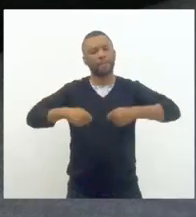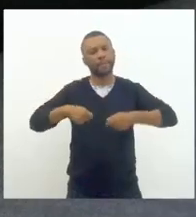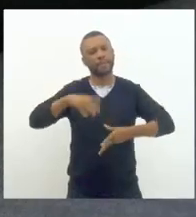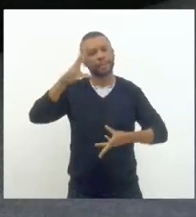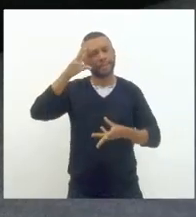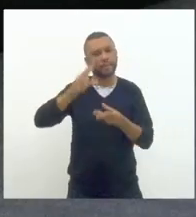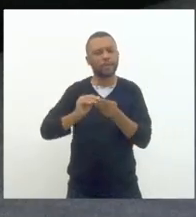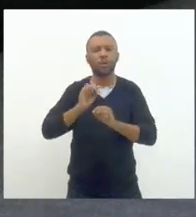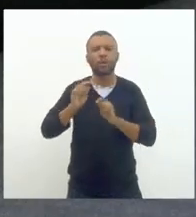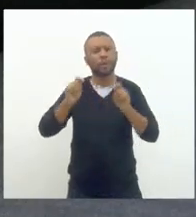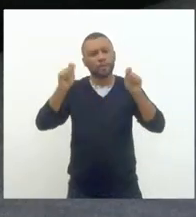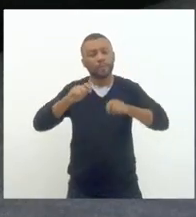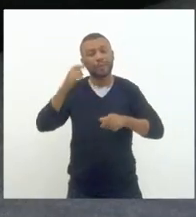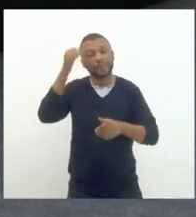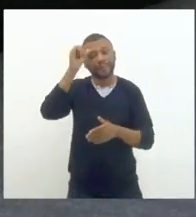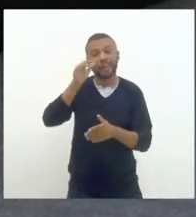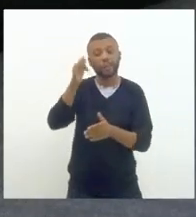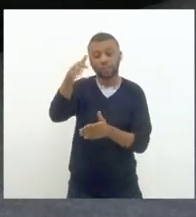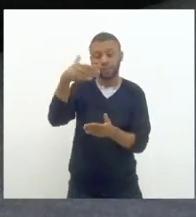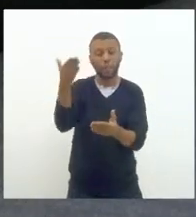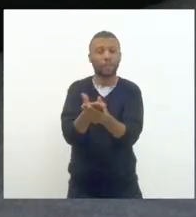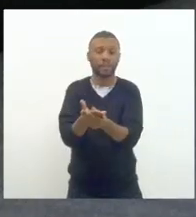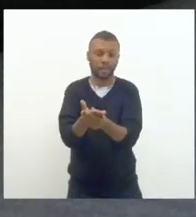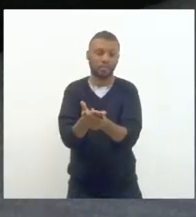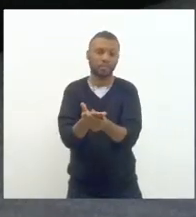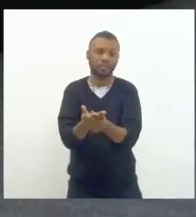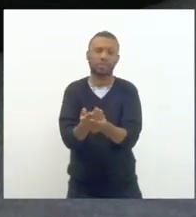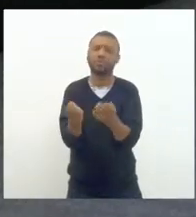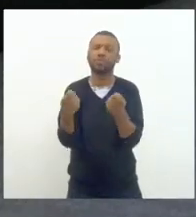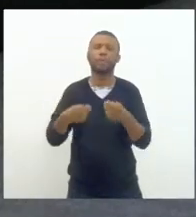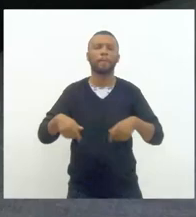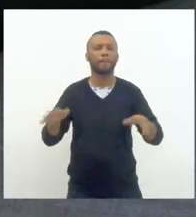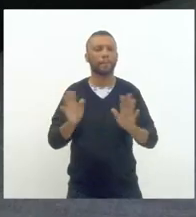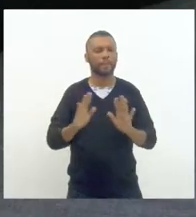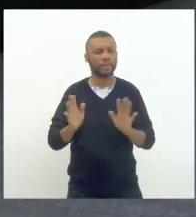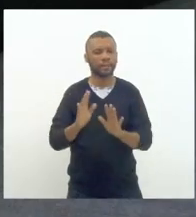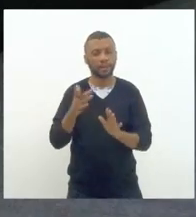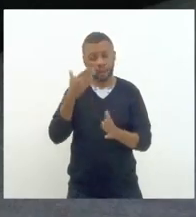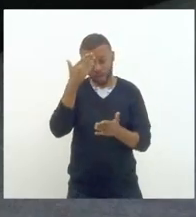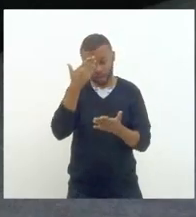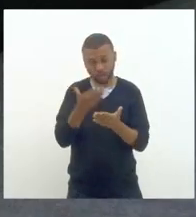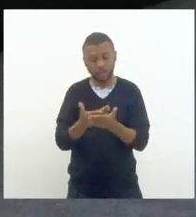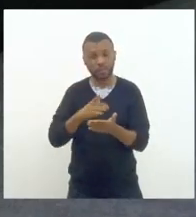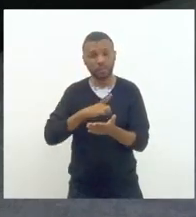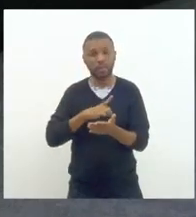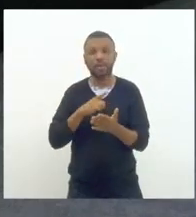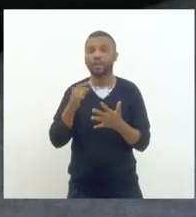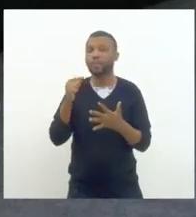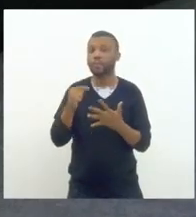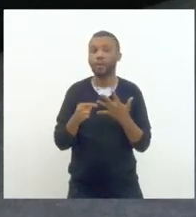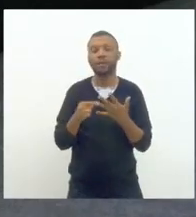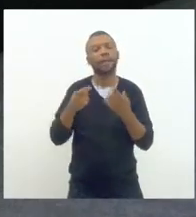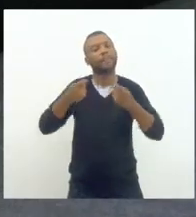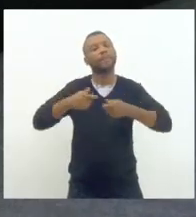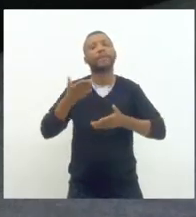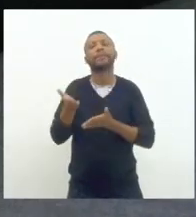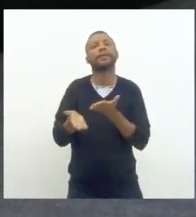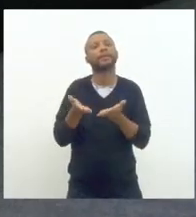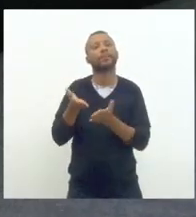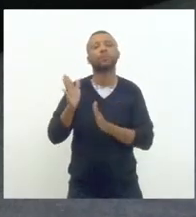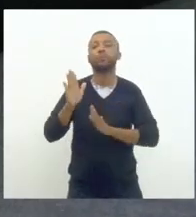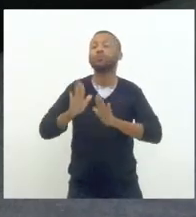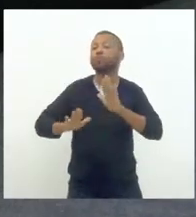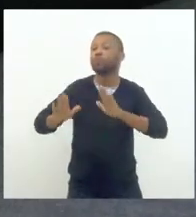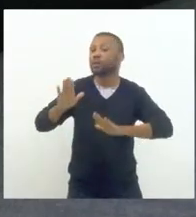possível para evitar judicializações desnecessárias. Então, acredito que tem esse ponto que vai precisar ser tratado com muito cuidado,